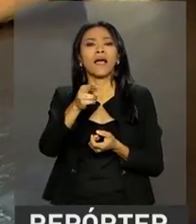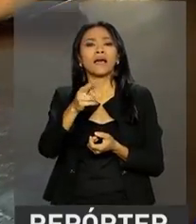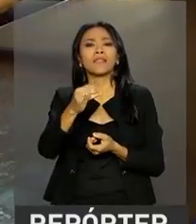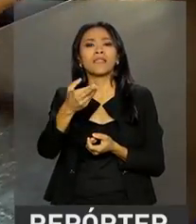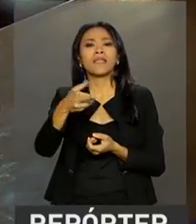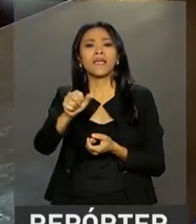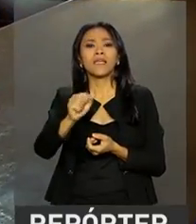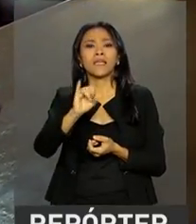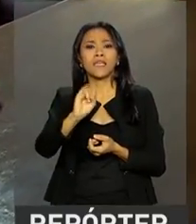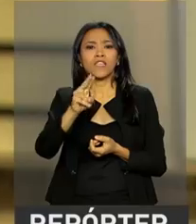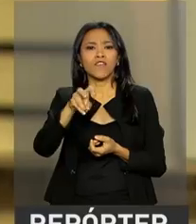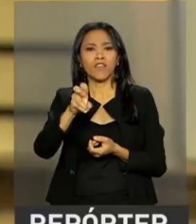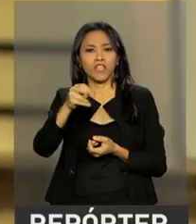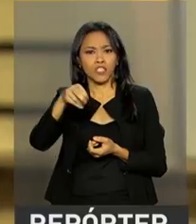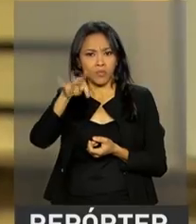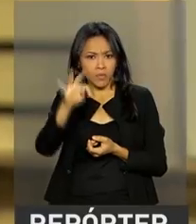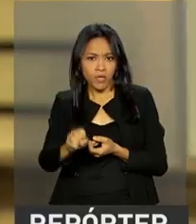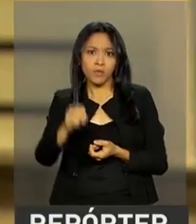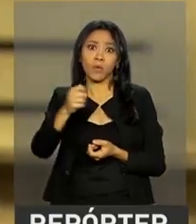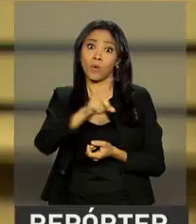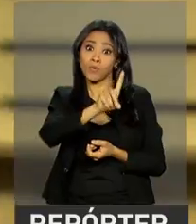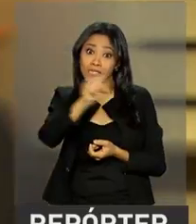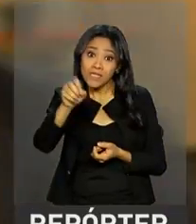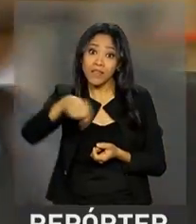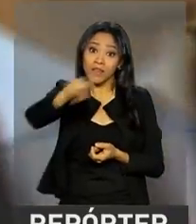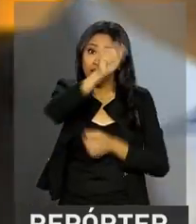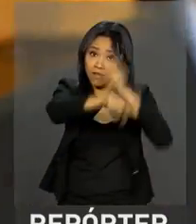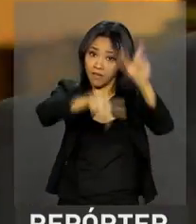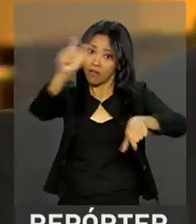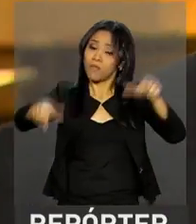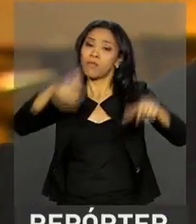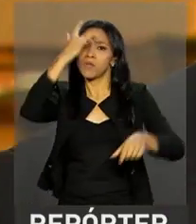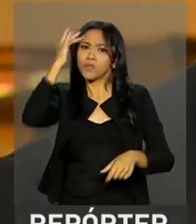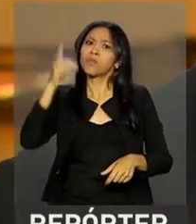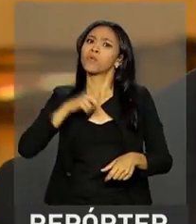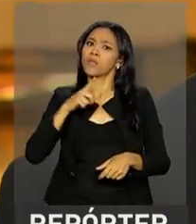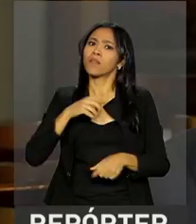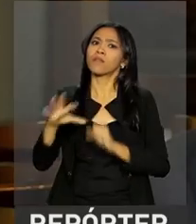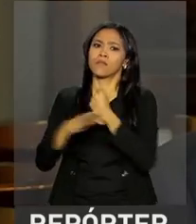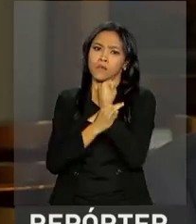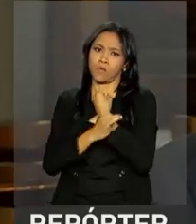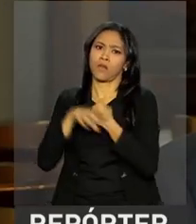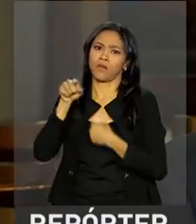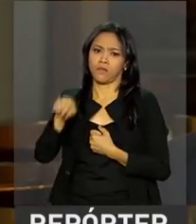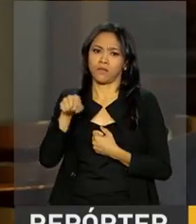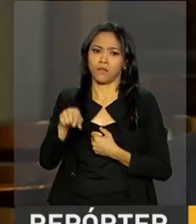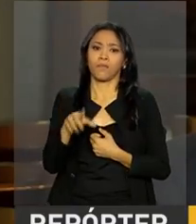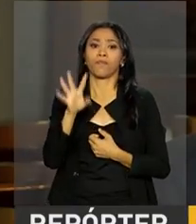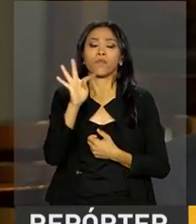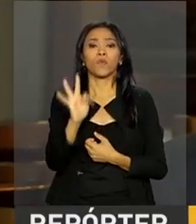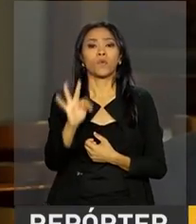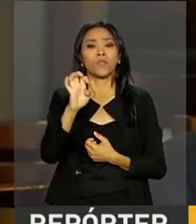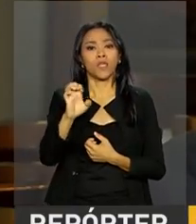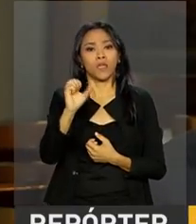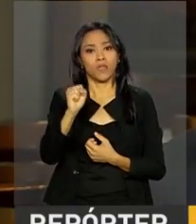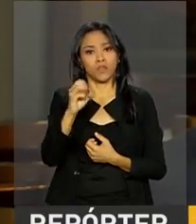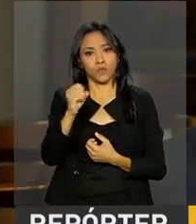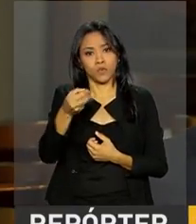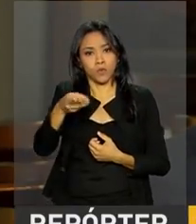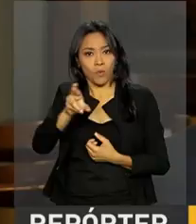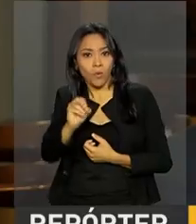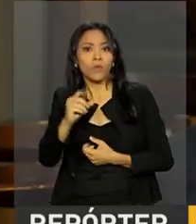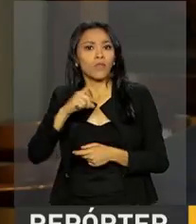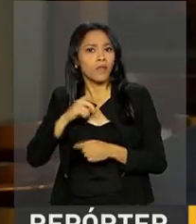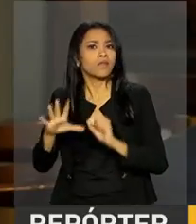clientes indica o tesouro direto por causa da rentabilidade e segurança ilegal do tesouro exatamente primeiro porque